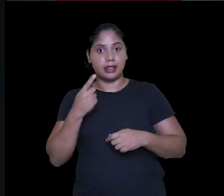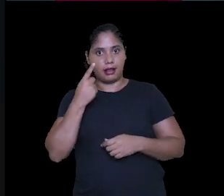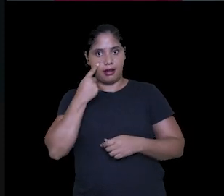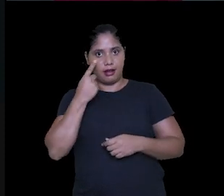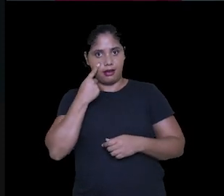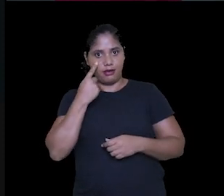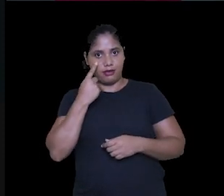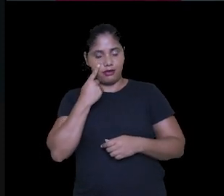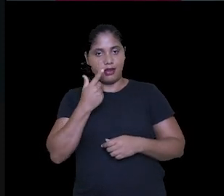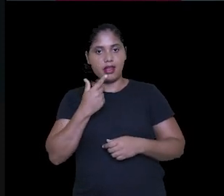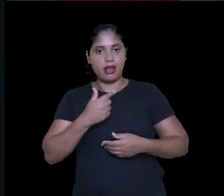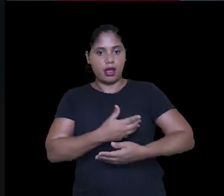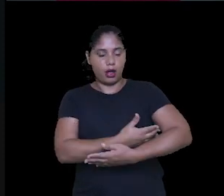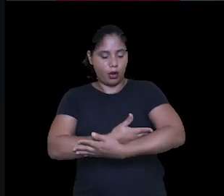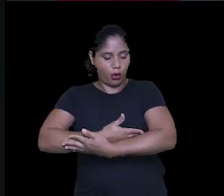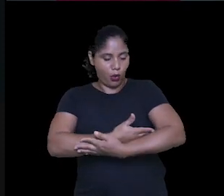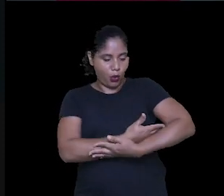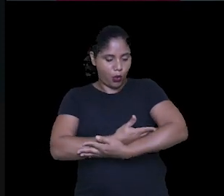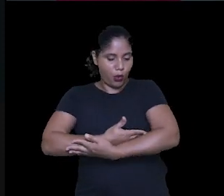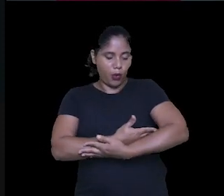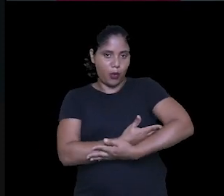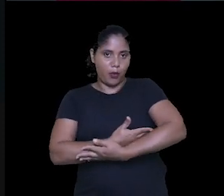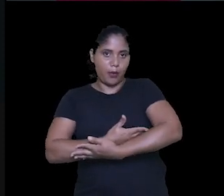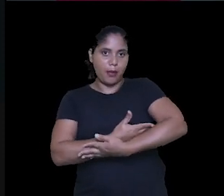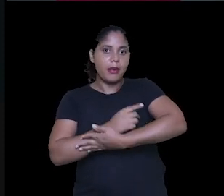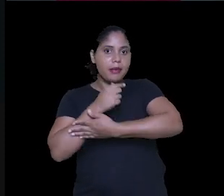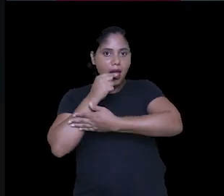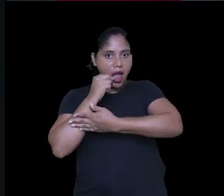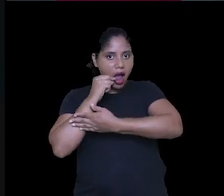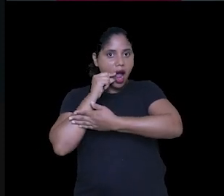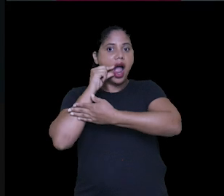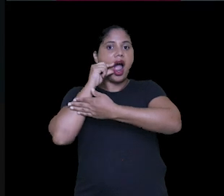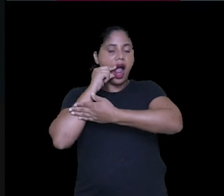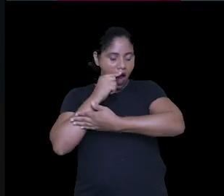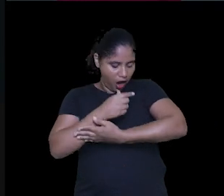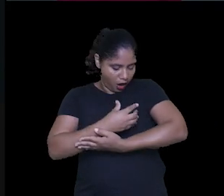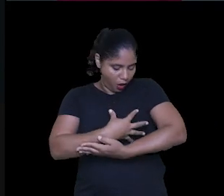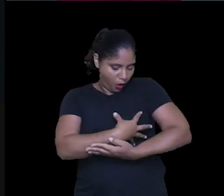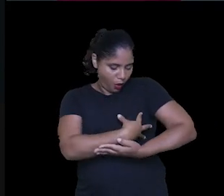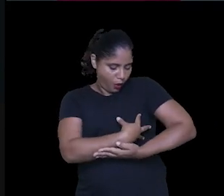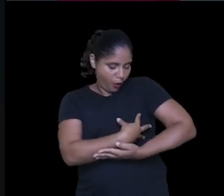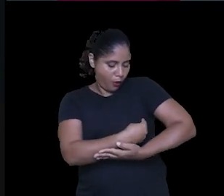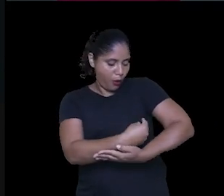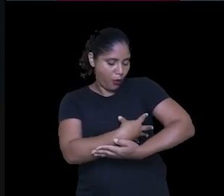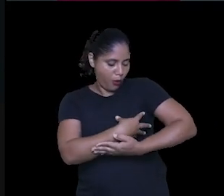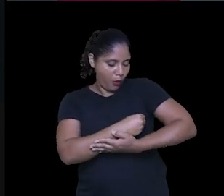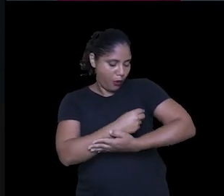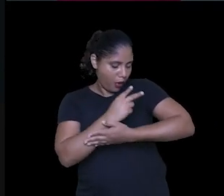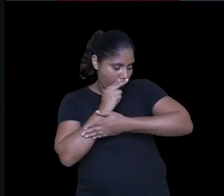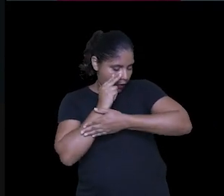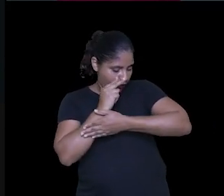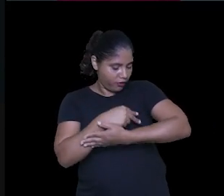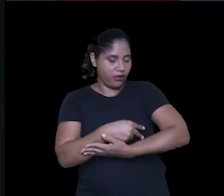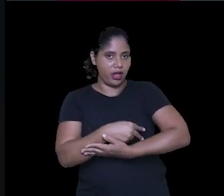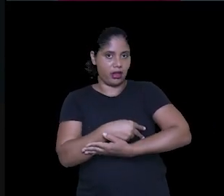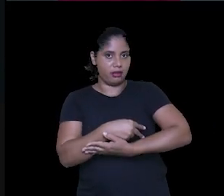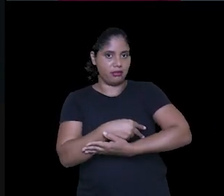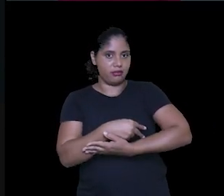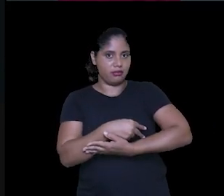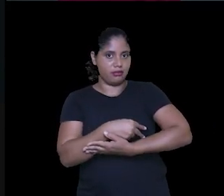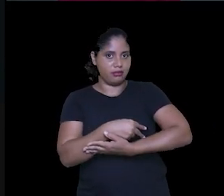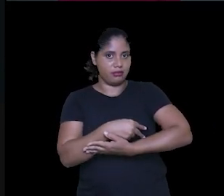Então, durante essa internação, prestar atenção na pega e no posicionamento adequado